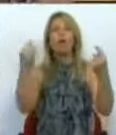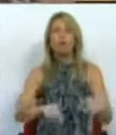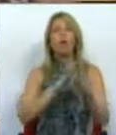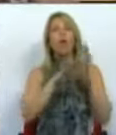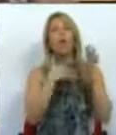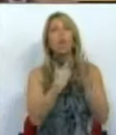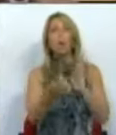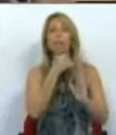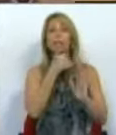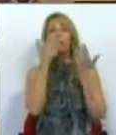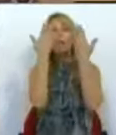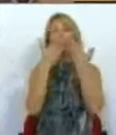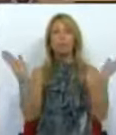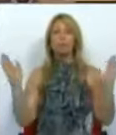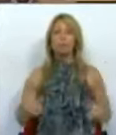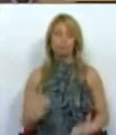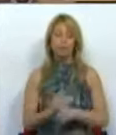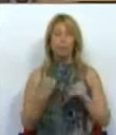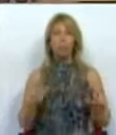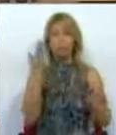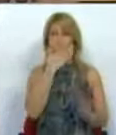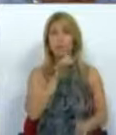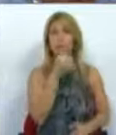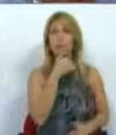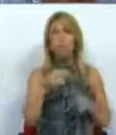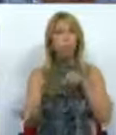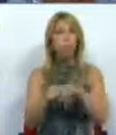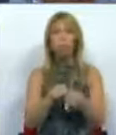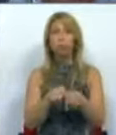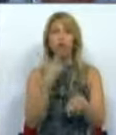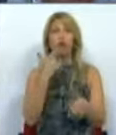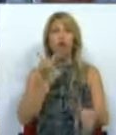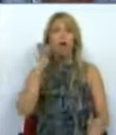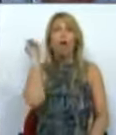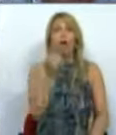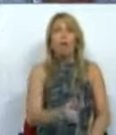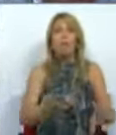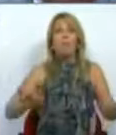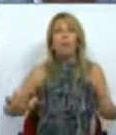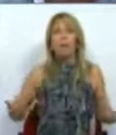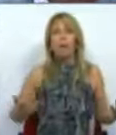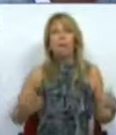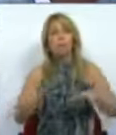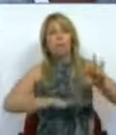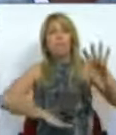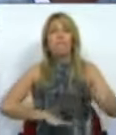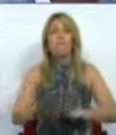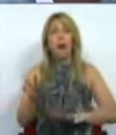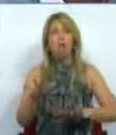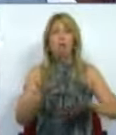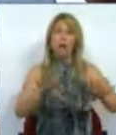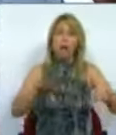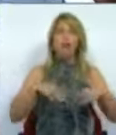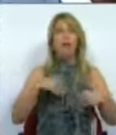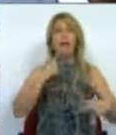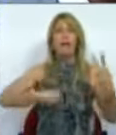decisão democrática. Porque se aos decisores políticos não pode demandar-se, nem tal seria desejável, um acolhimento acrítico